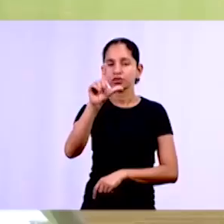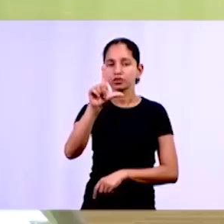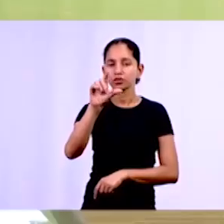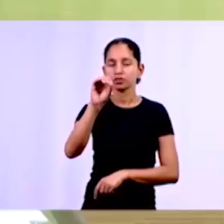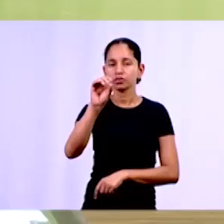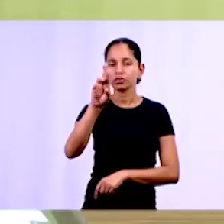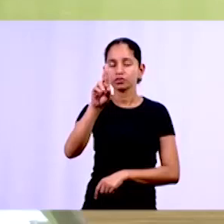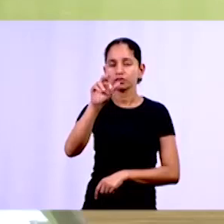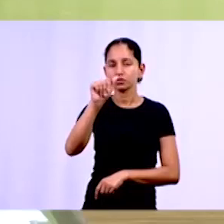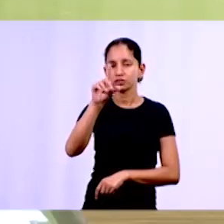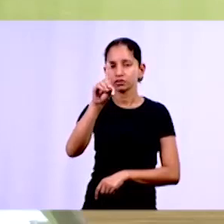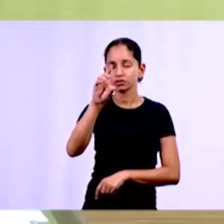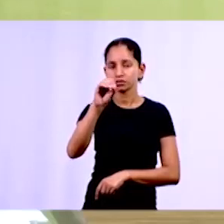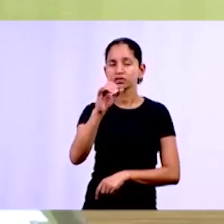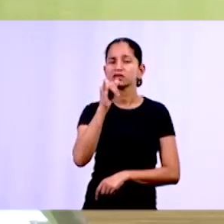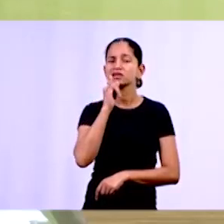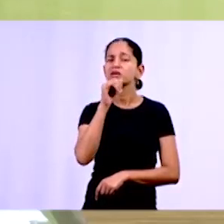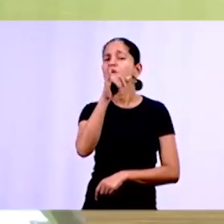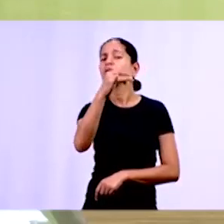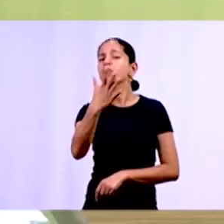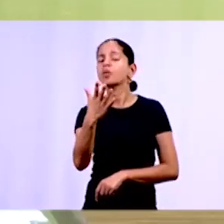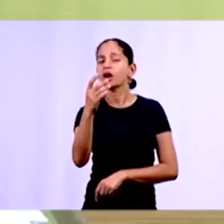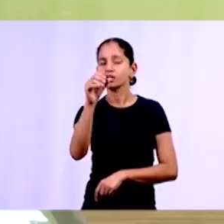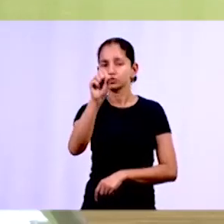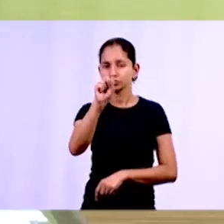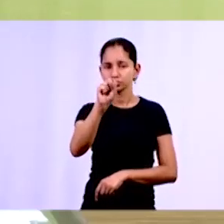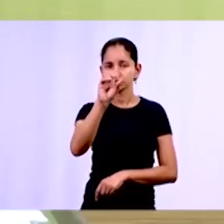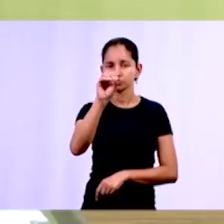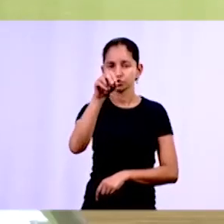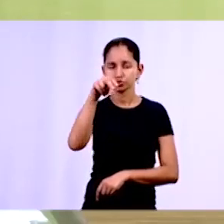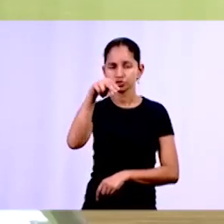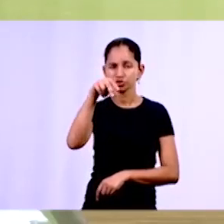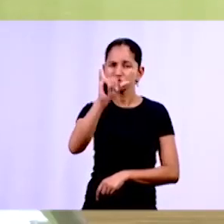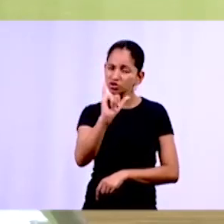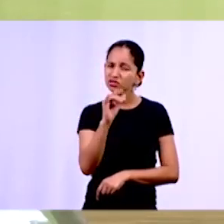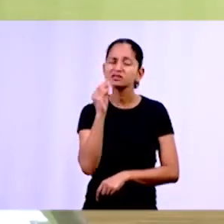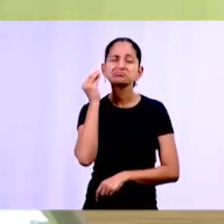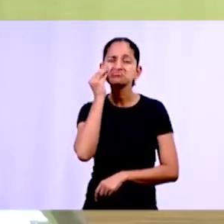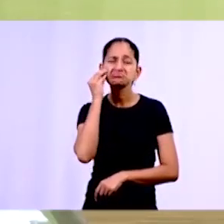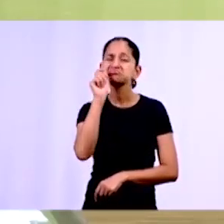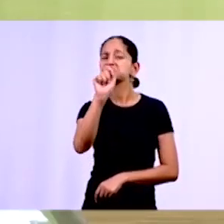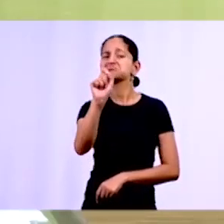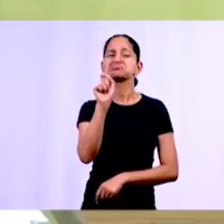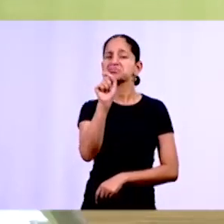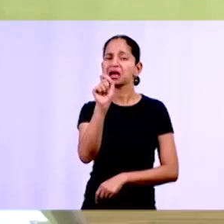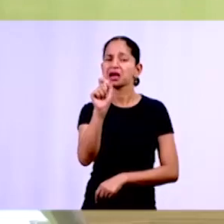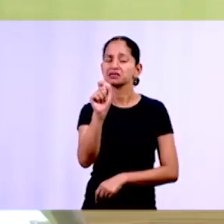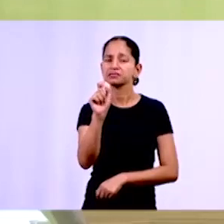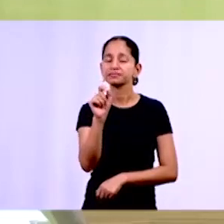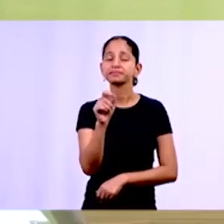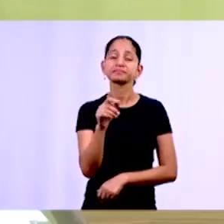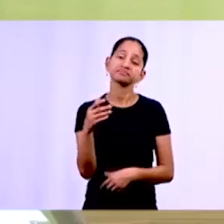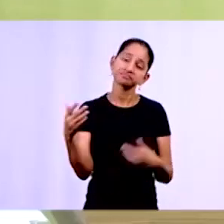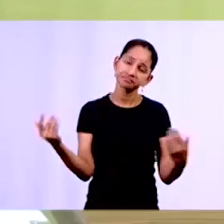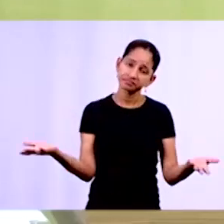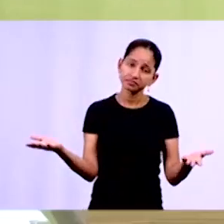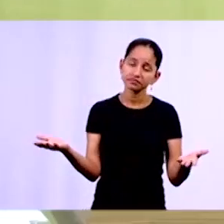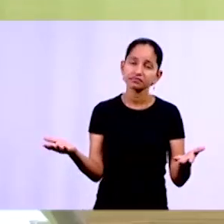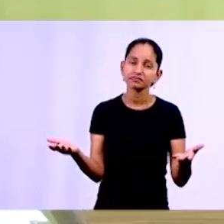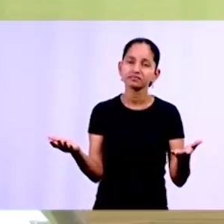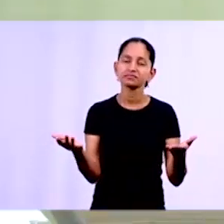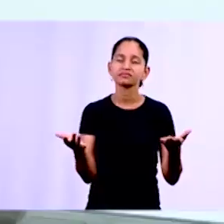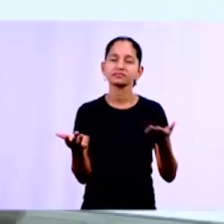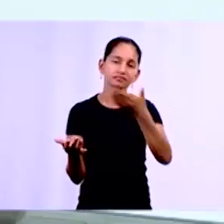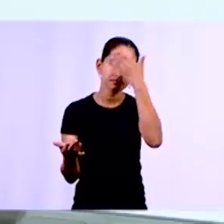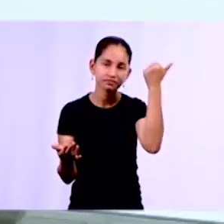um modelo Sony, né, o fabricante Sony. E aí, faz uma pergunta até, pessoal, se der, eu só respondo bom, agora.